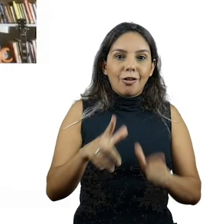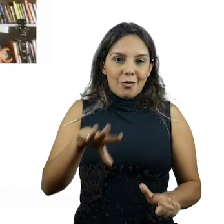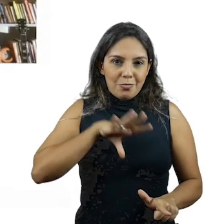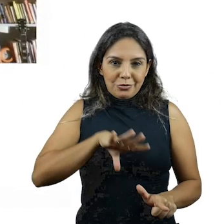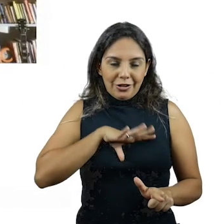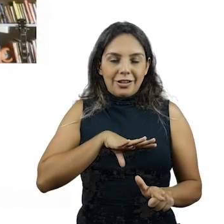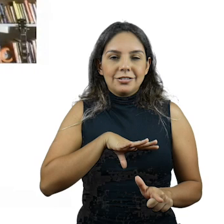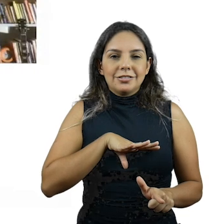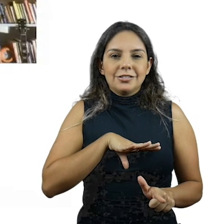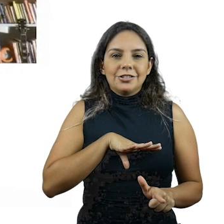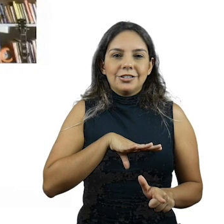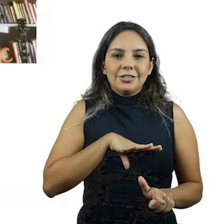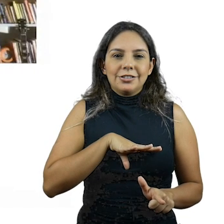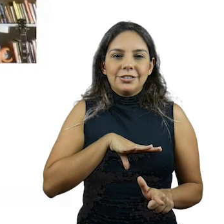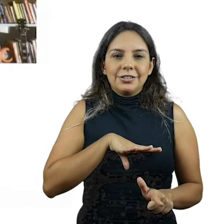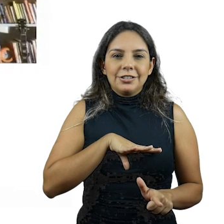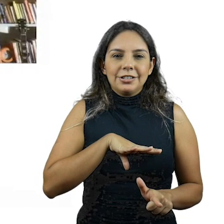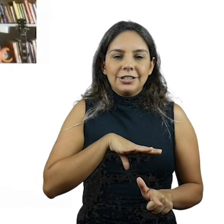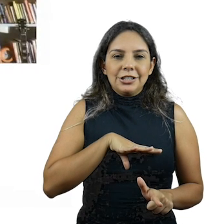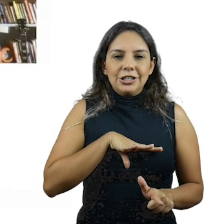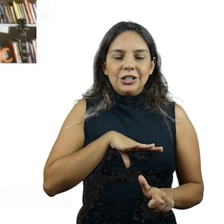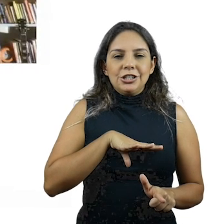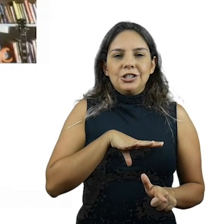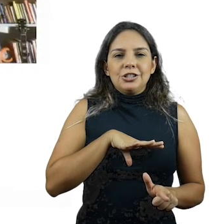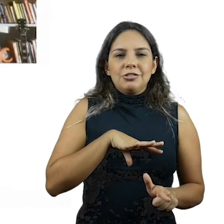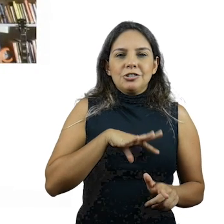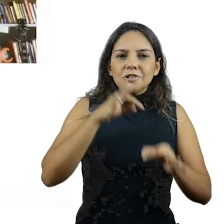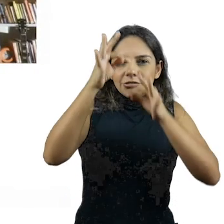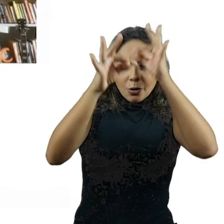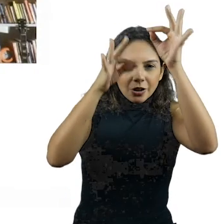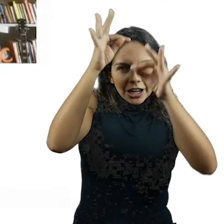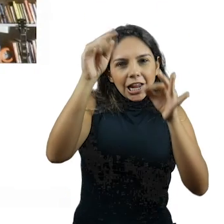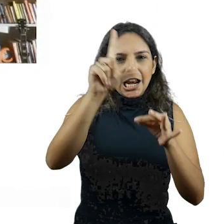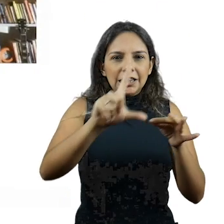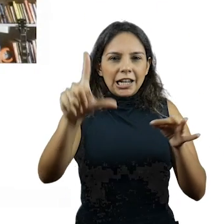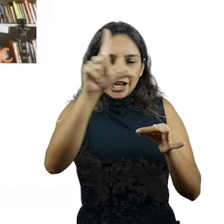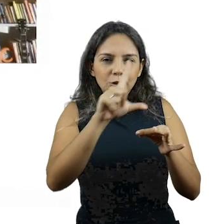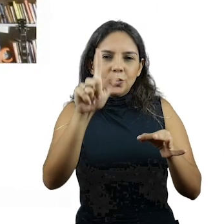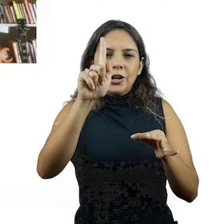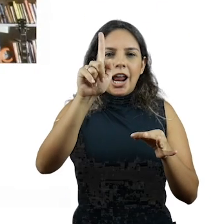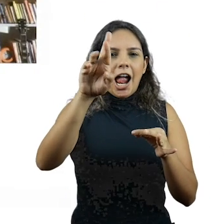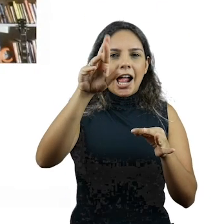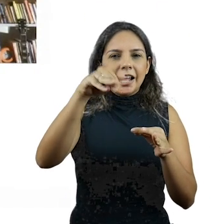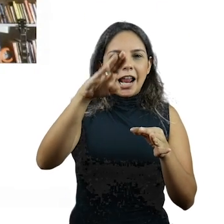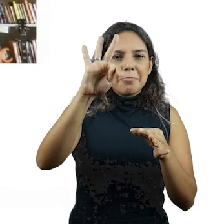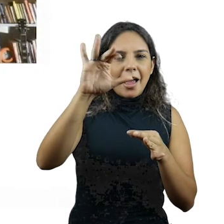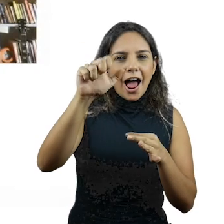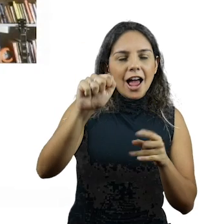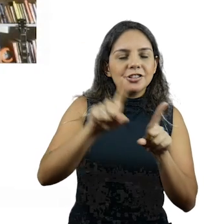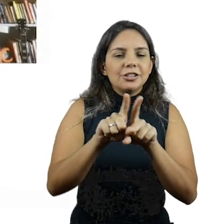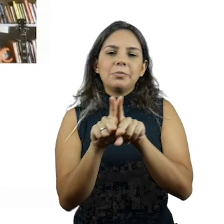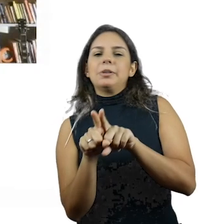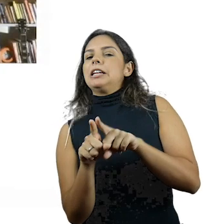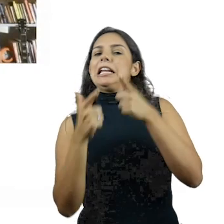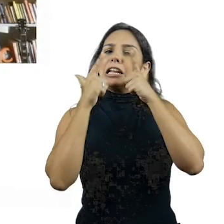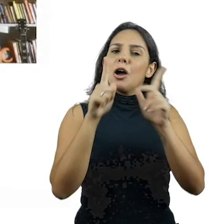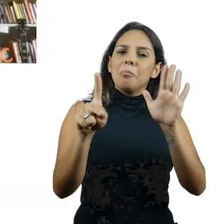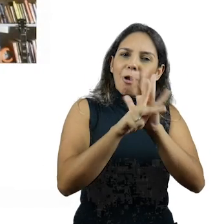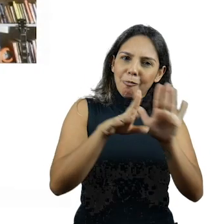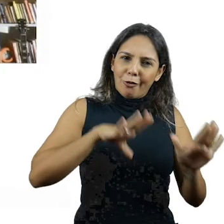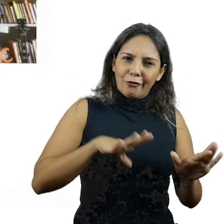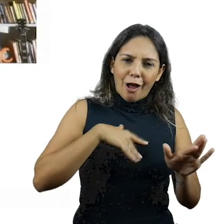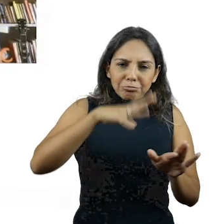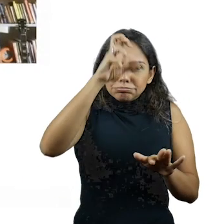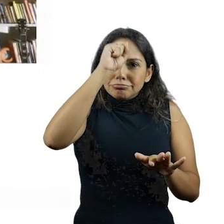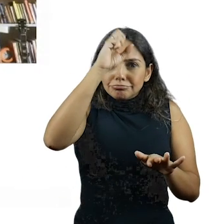gramática, de teoria de literatura. Depois entrevistei pessoas incríveis, assim, nas últimas temporadas eu